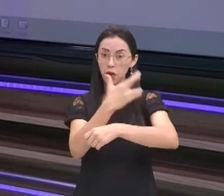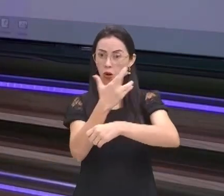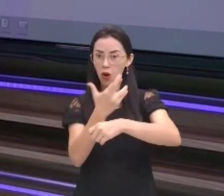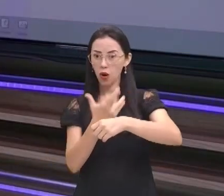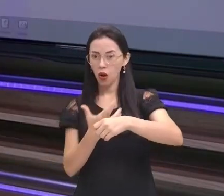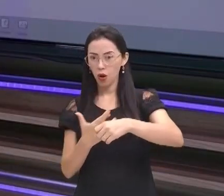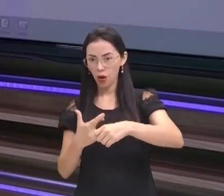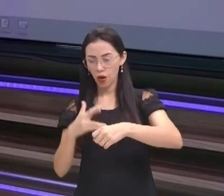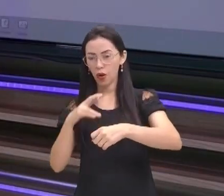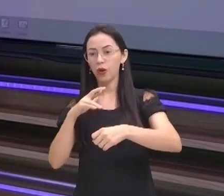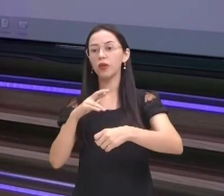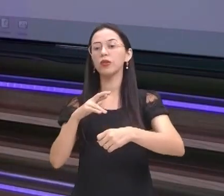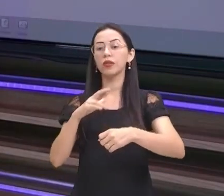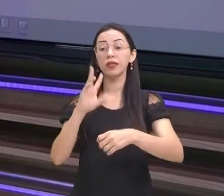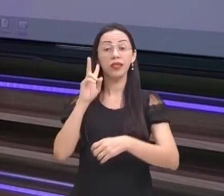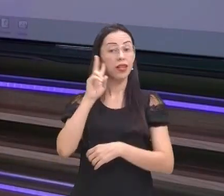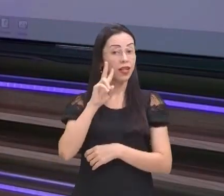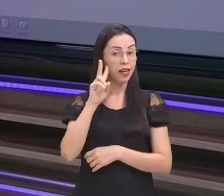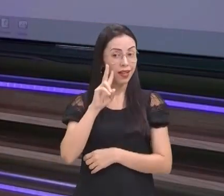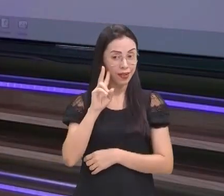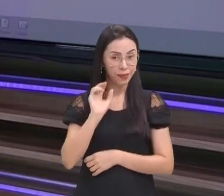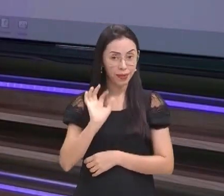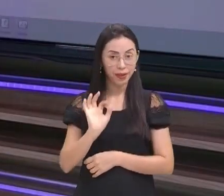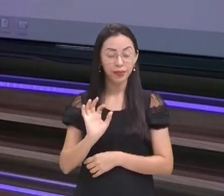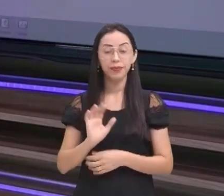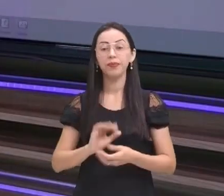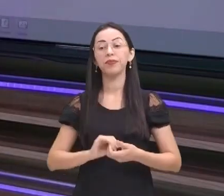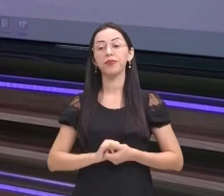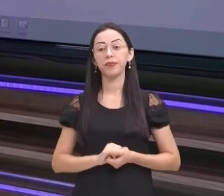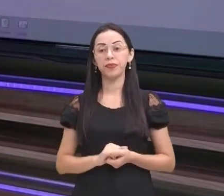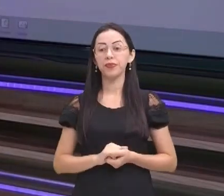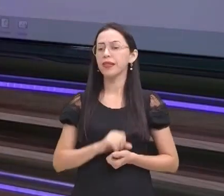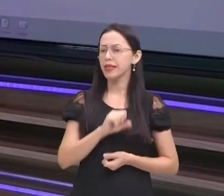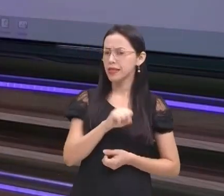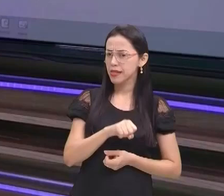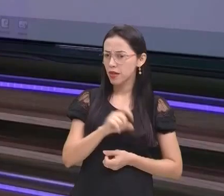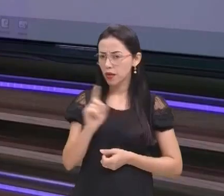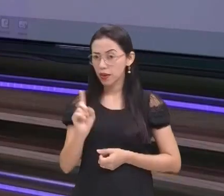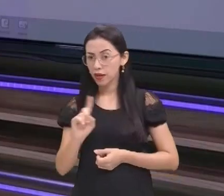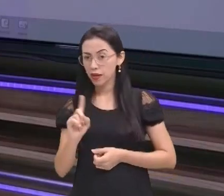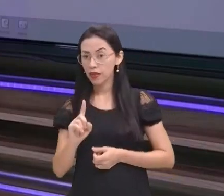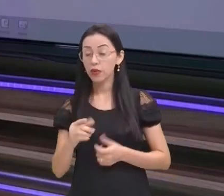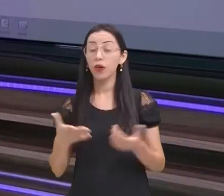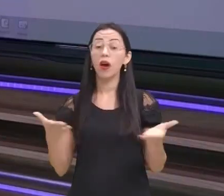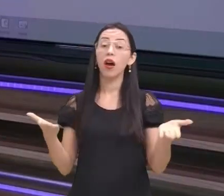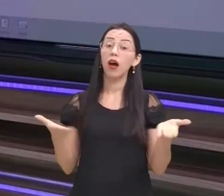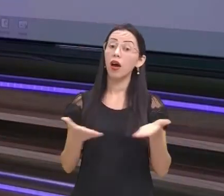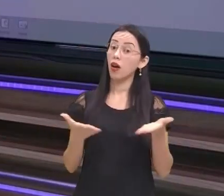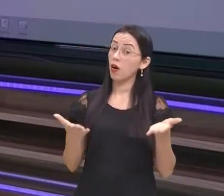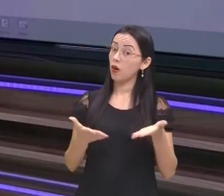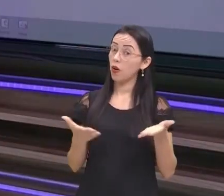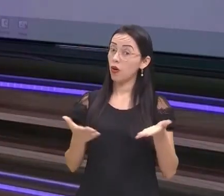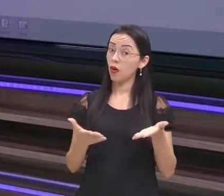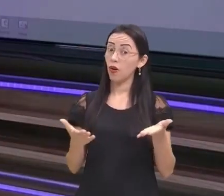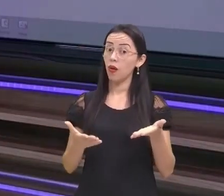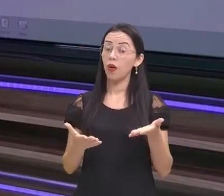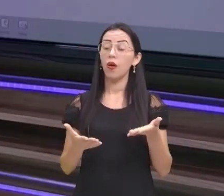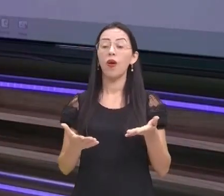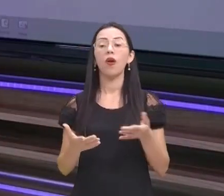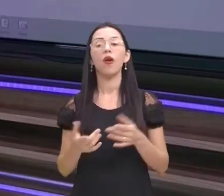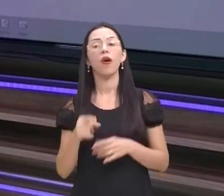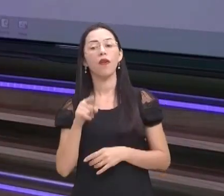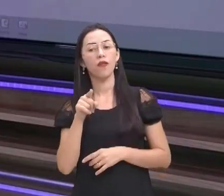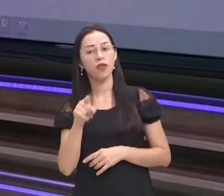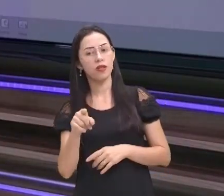estava amanhecendo. Lembram disso? Sim ou não? Então agora é a hora de vocês